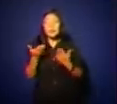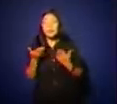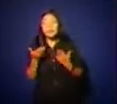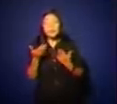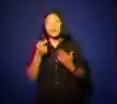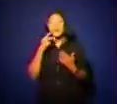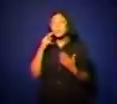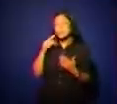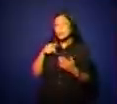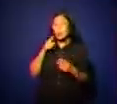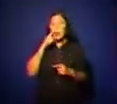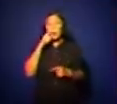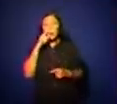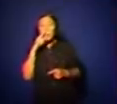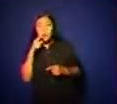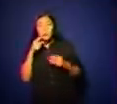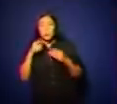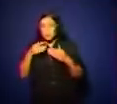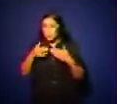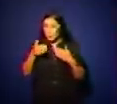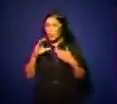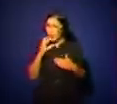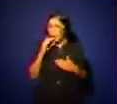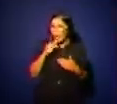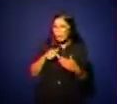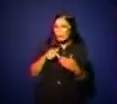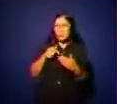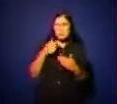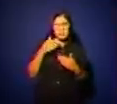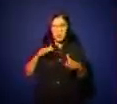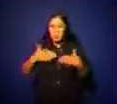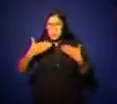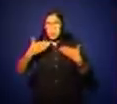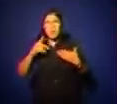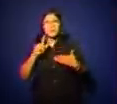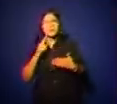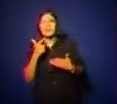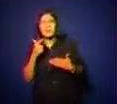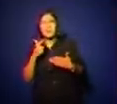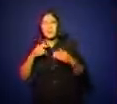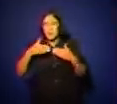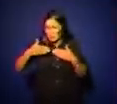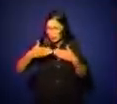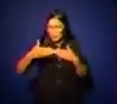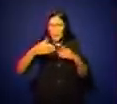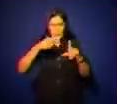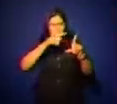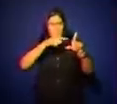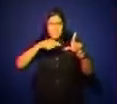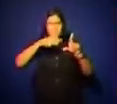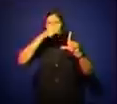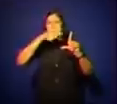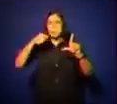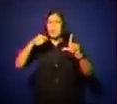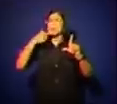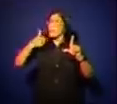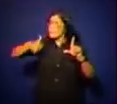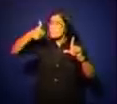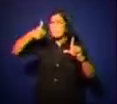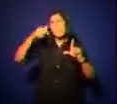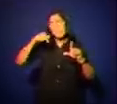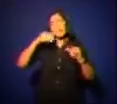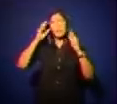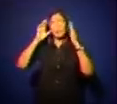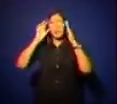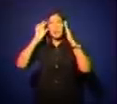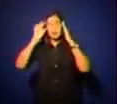quando a gente olha a inflação de curto prazo não teve nenhuma surpresa pior na margem surpresa tá melhor Lembrando que é a primeira vez nesse ciclo